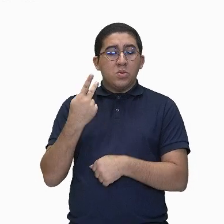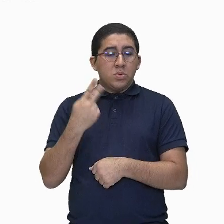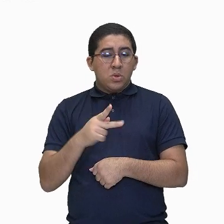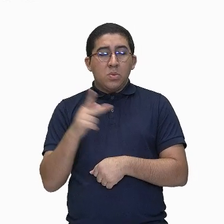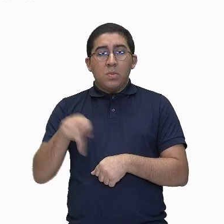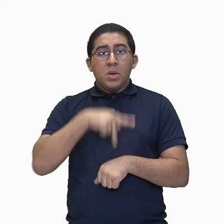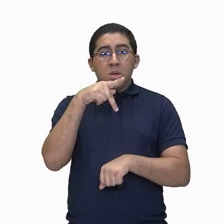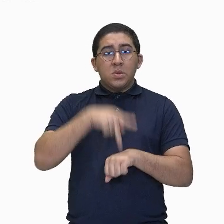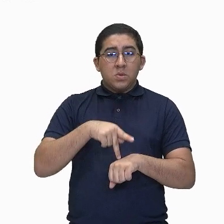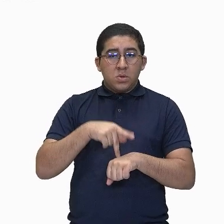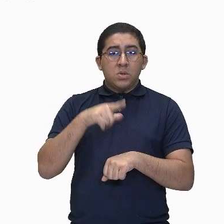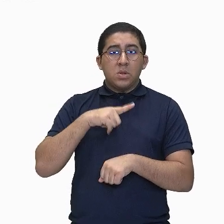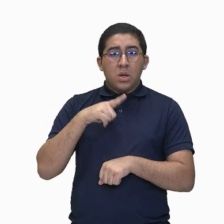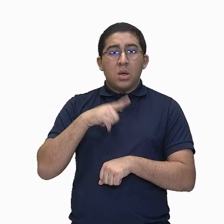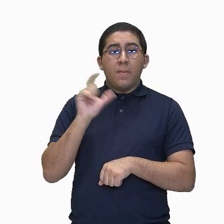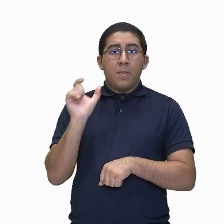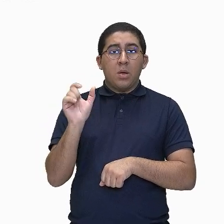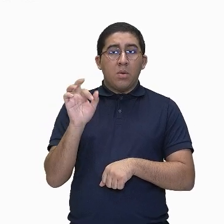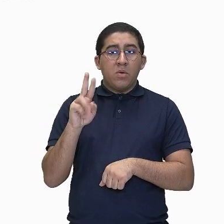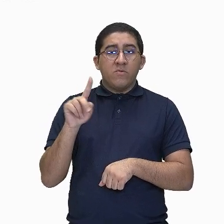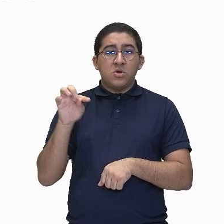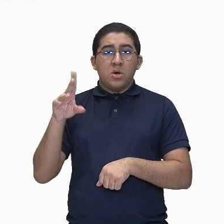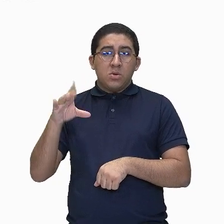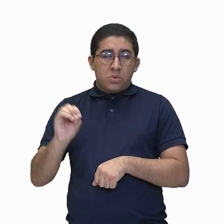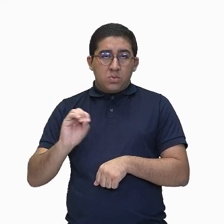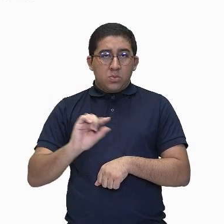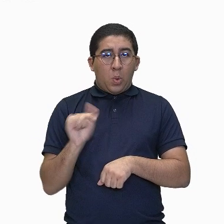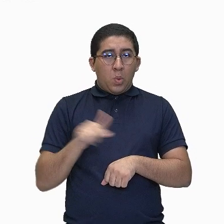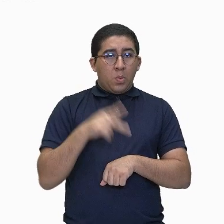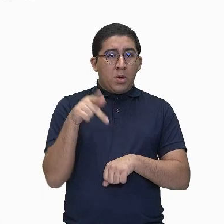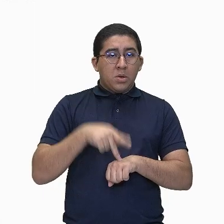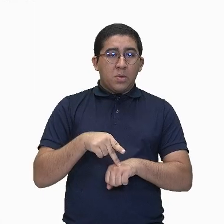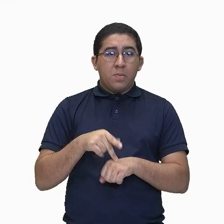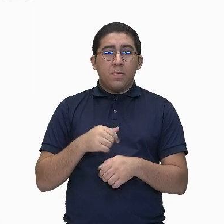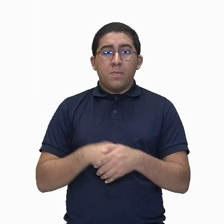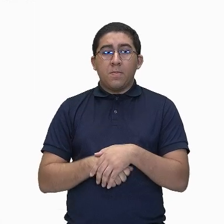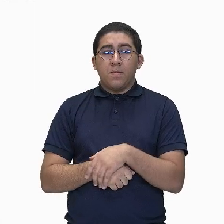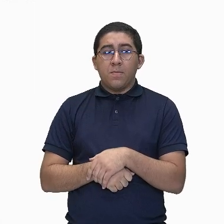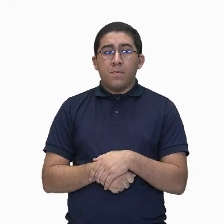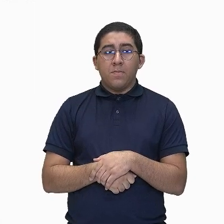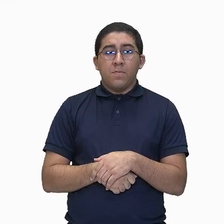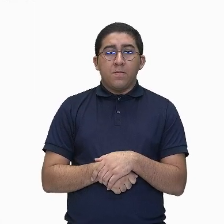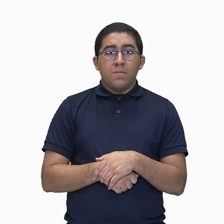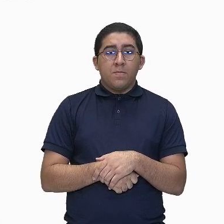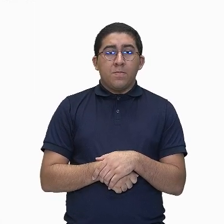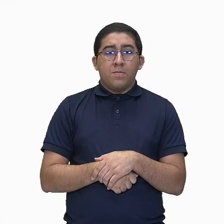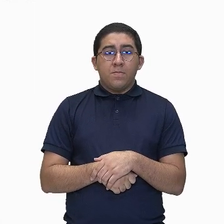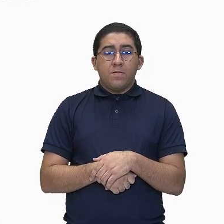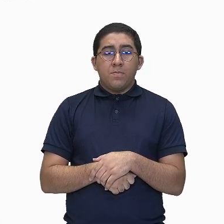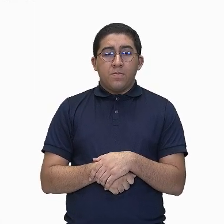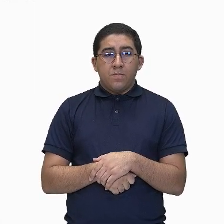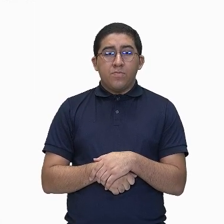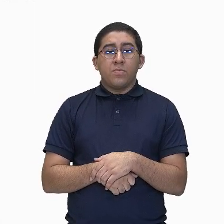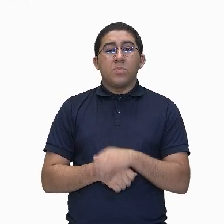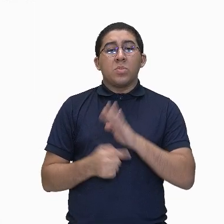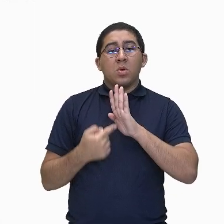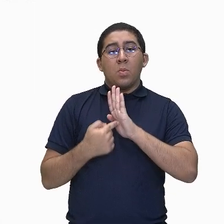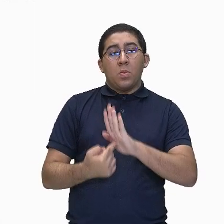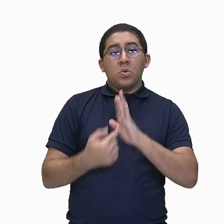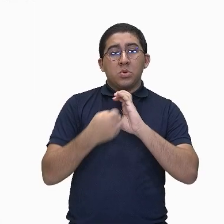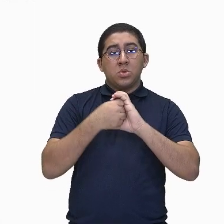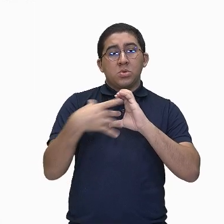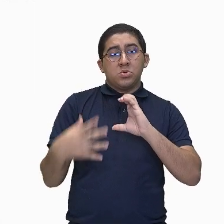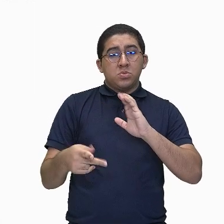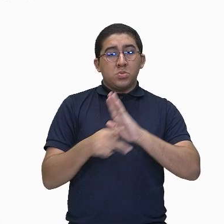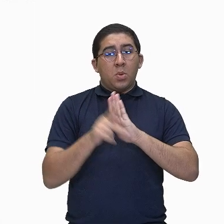tornam-se refugiados em outros países, certo? Então, o refugiado apresentam